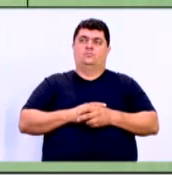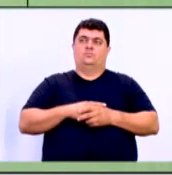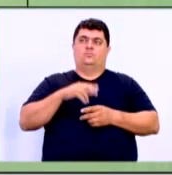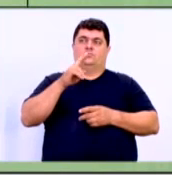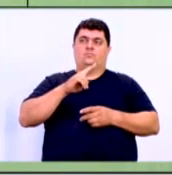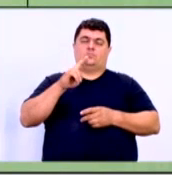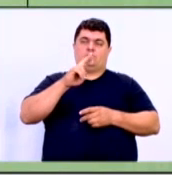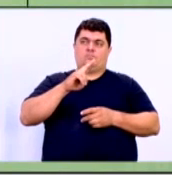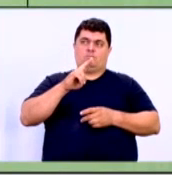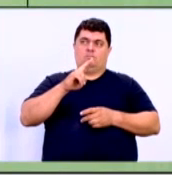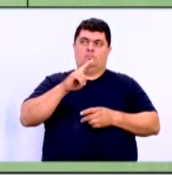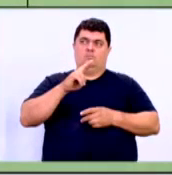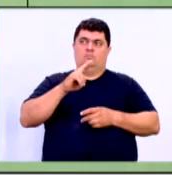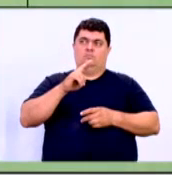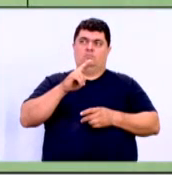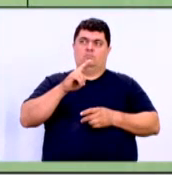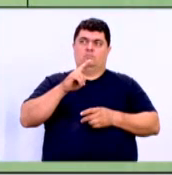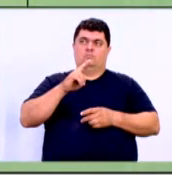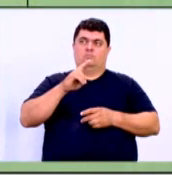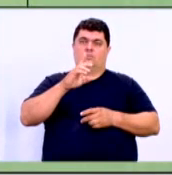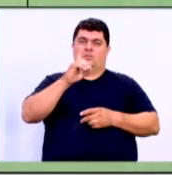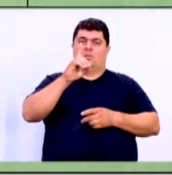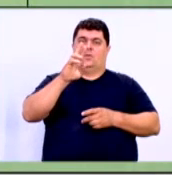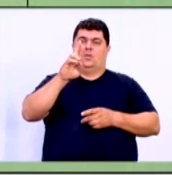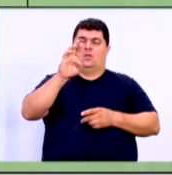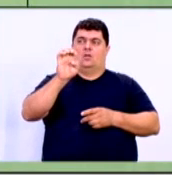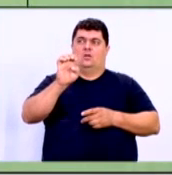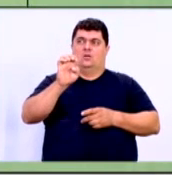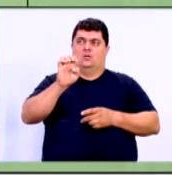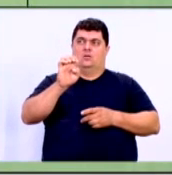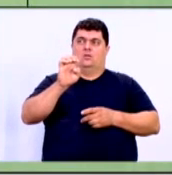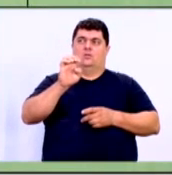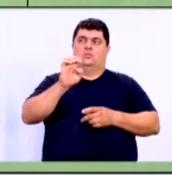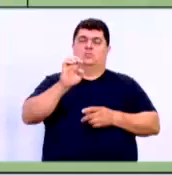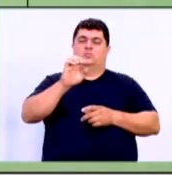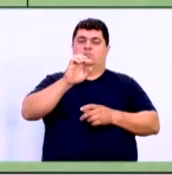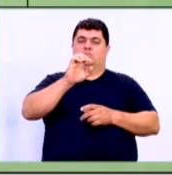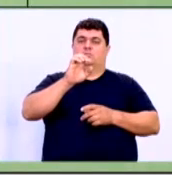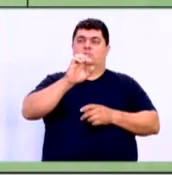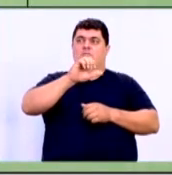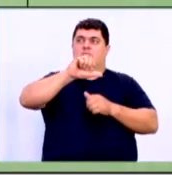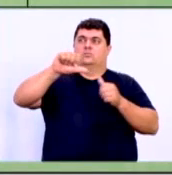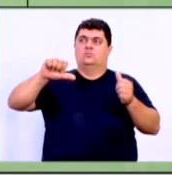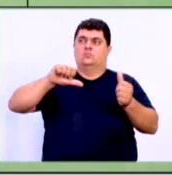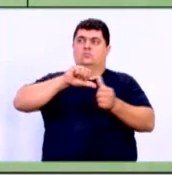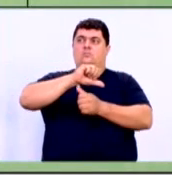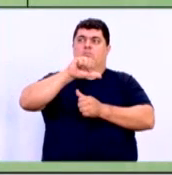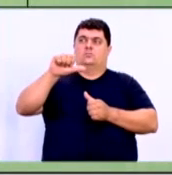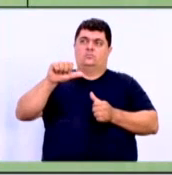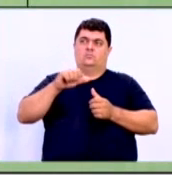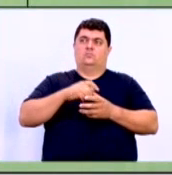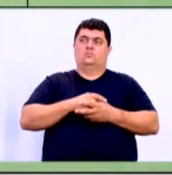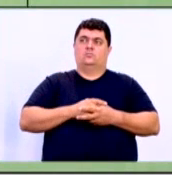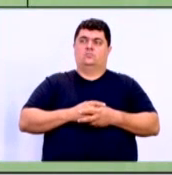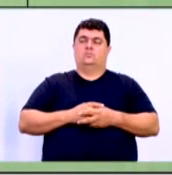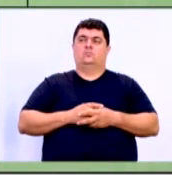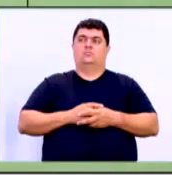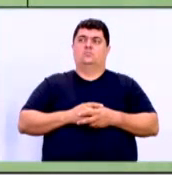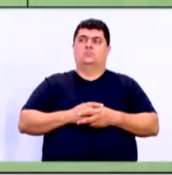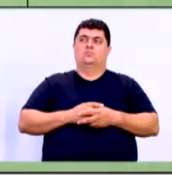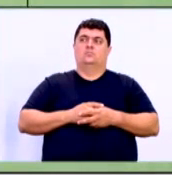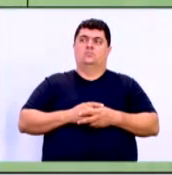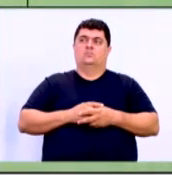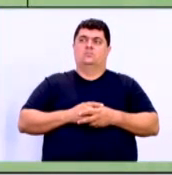usar a demonstração do resultado do exercício por custo variável. Inicialmente, vamos começar no custo variável.